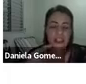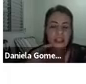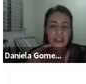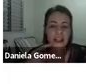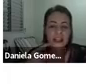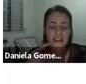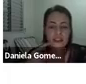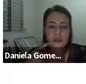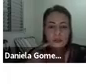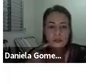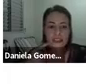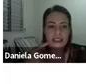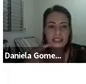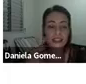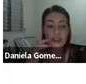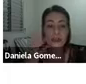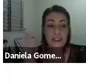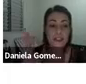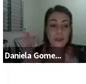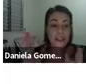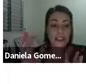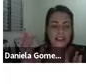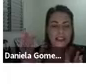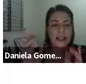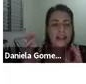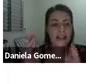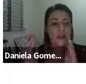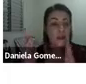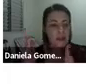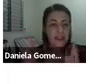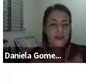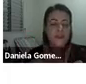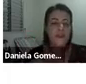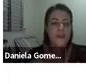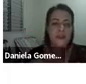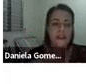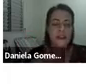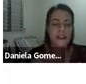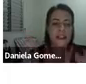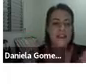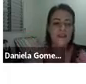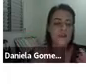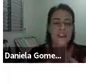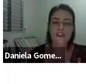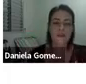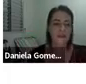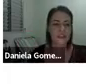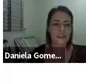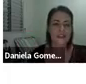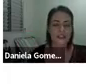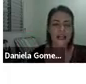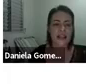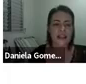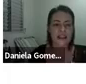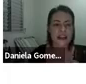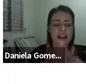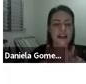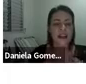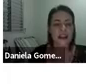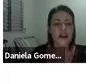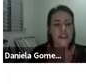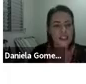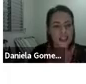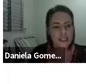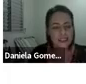importante. A gente costuma dizer que a gente precisa organizar tanto a mãe quanto o bebê. Então, não é só posicionar, né?